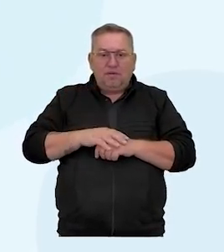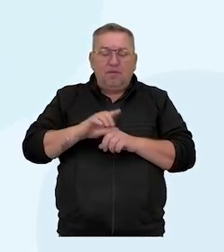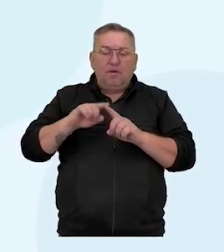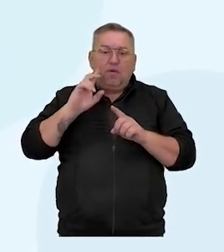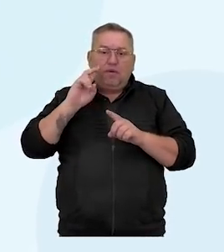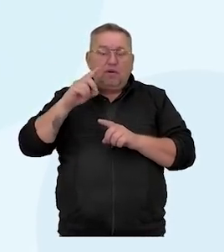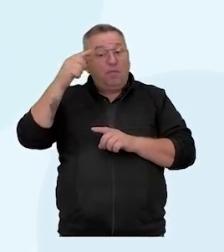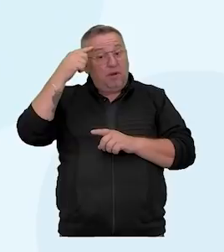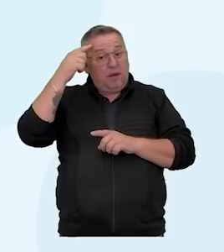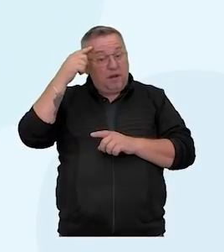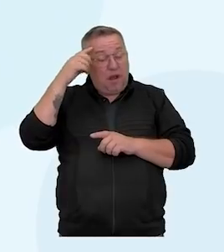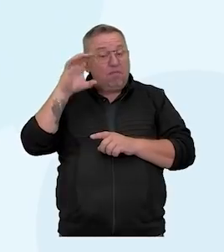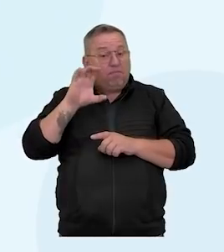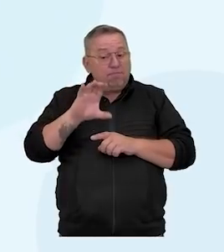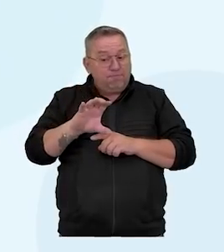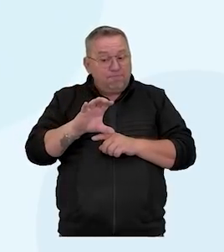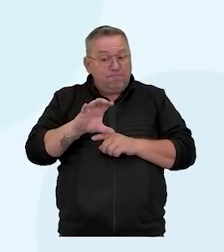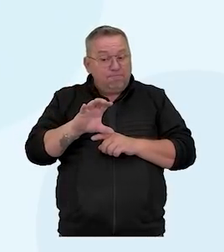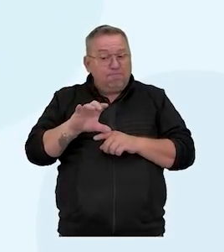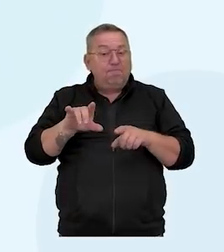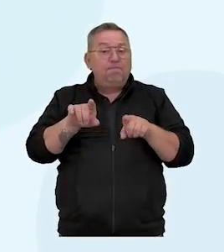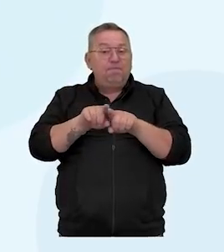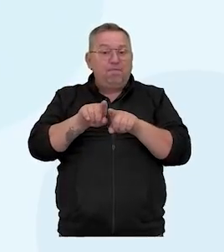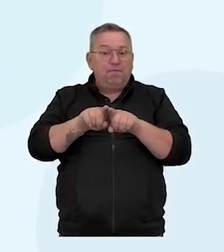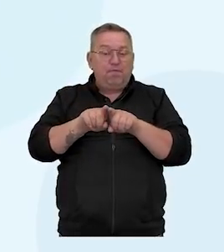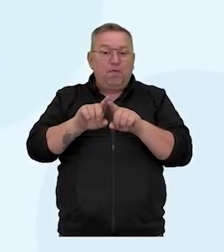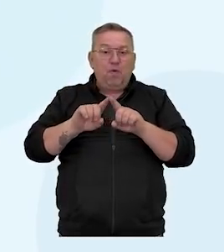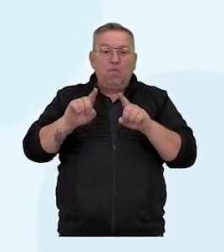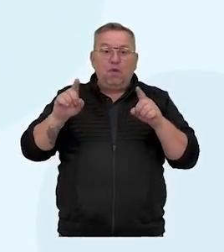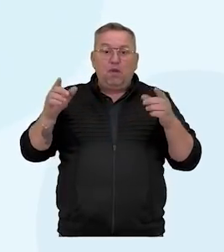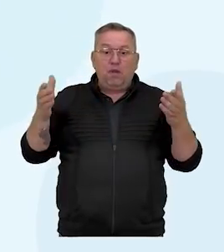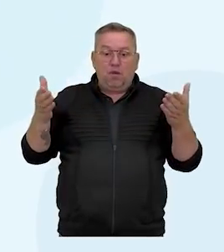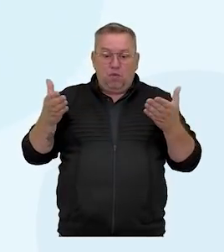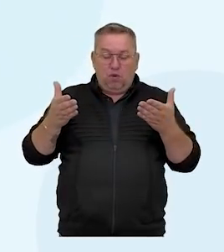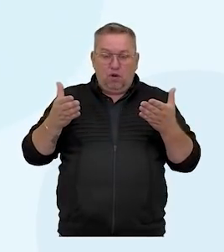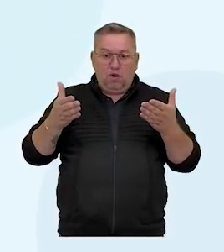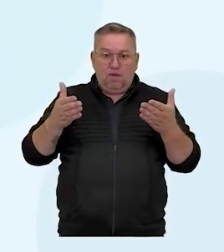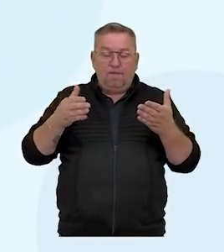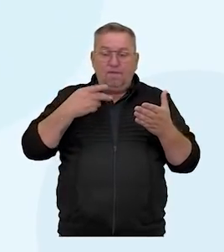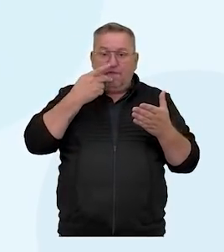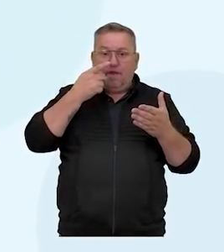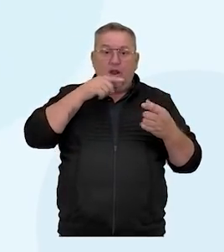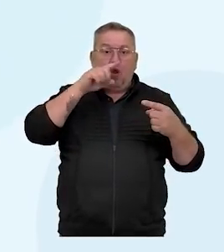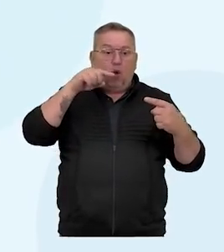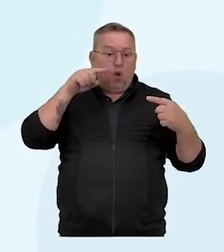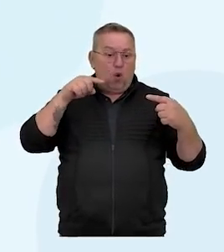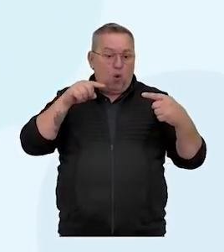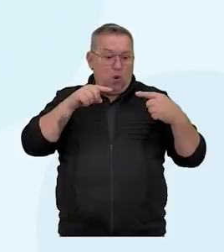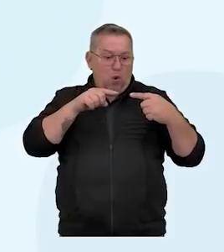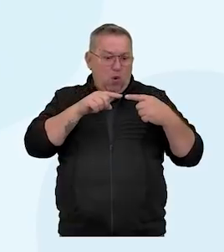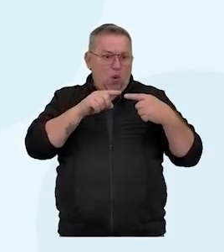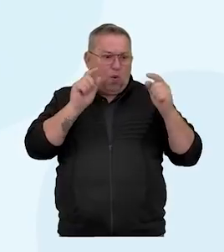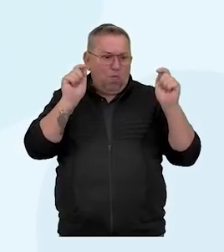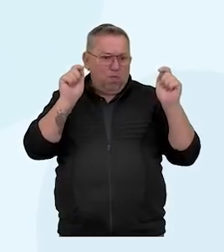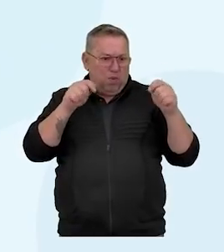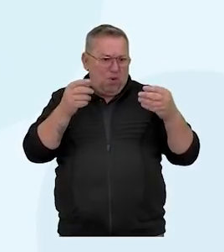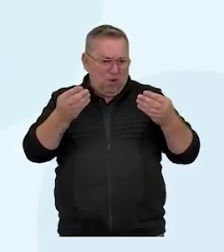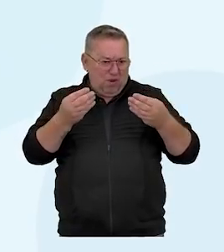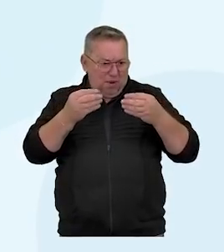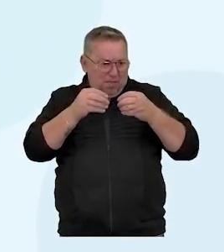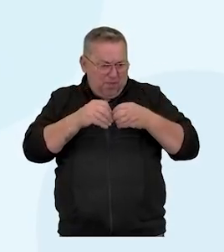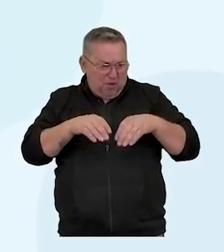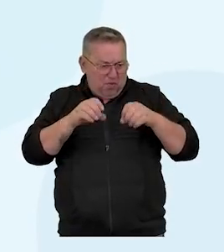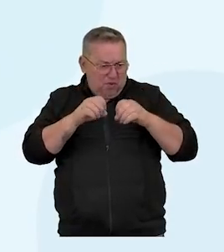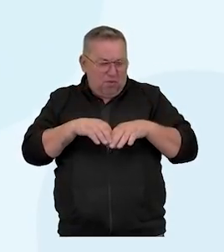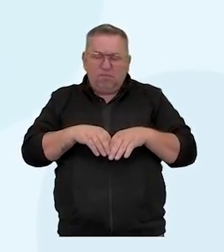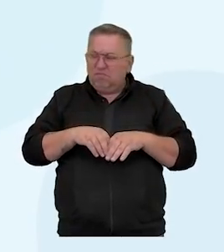gente tem que pensar nisso, né. Agora, mais objetivamente, quando você coloca, né, essa exposição pode prejudicar de alguma forma?